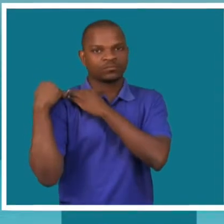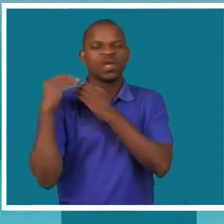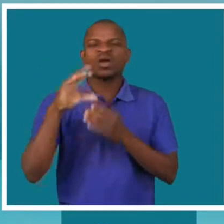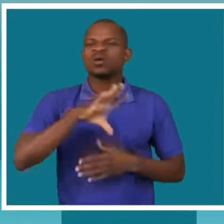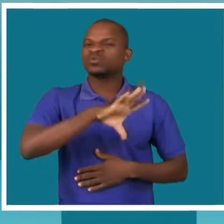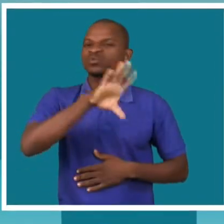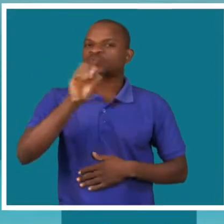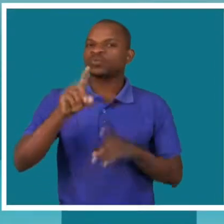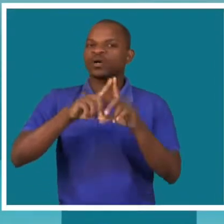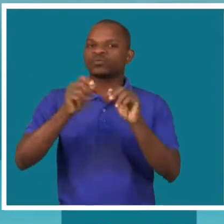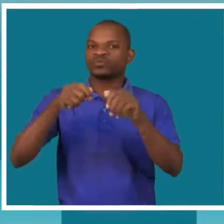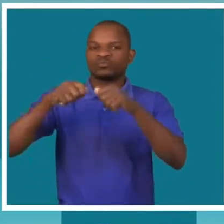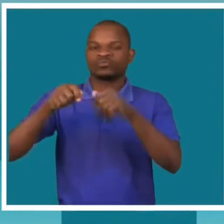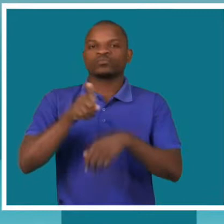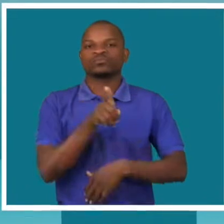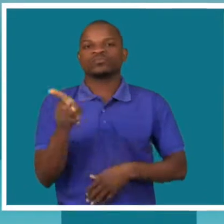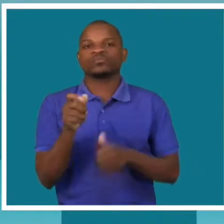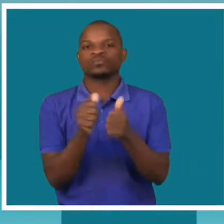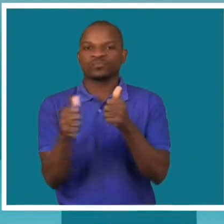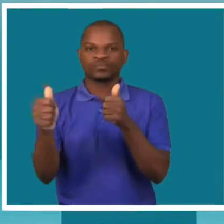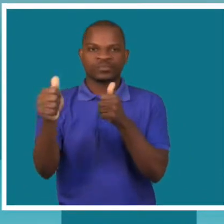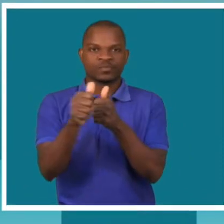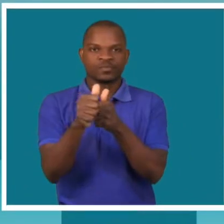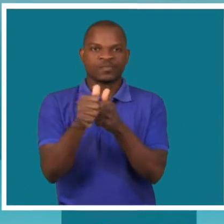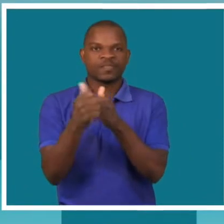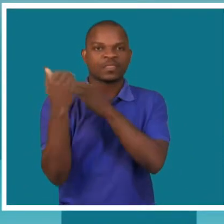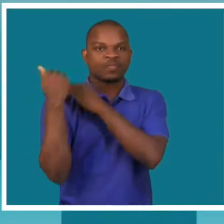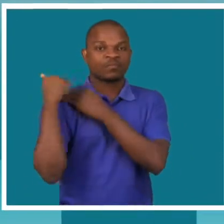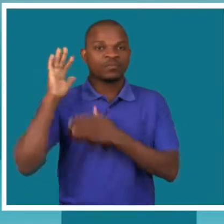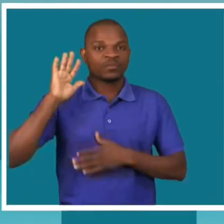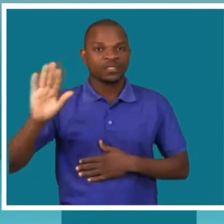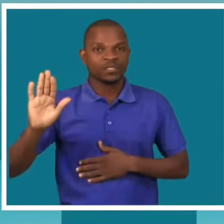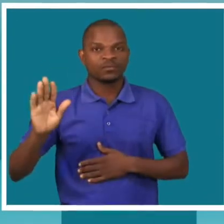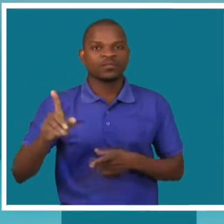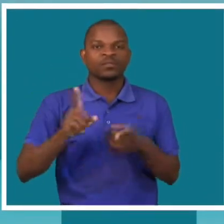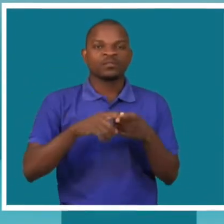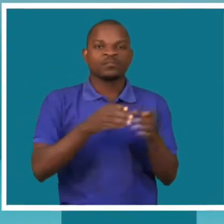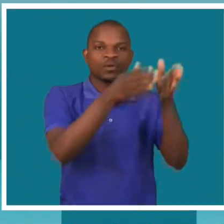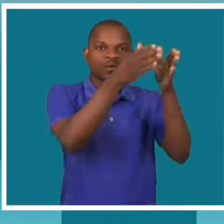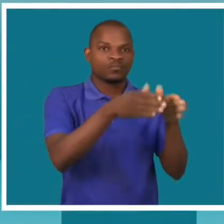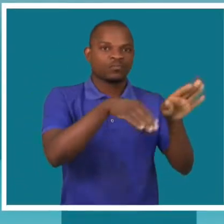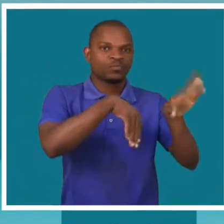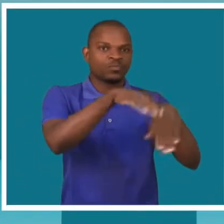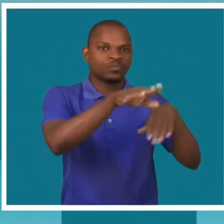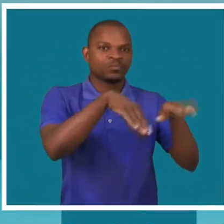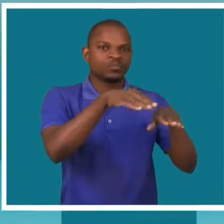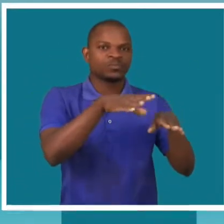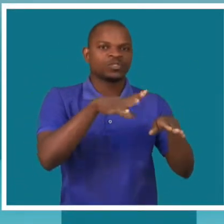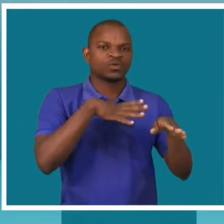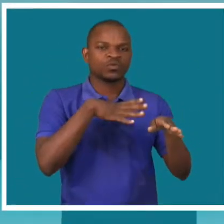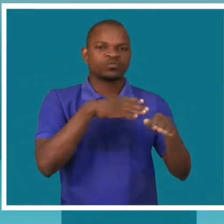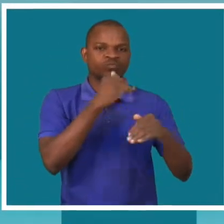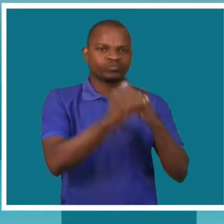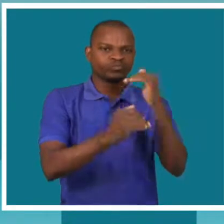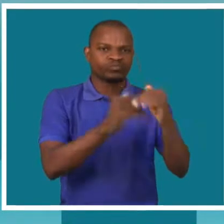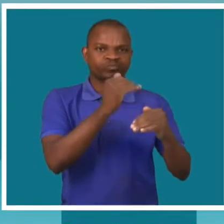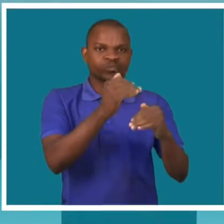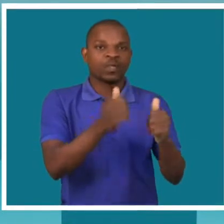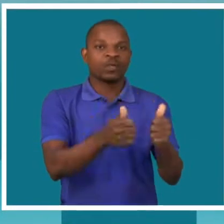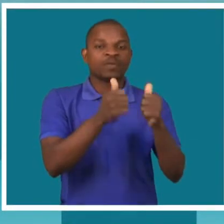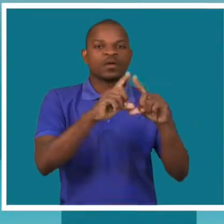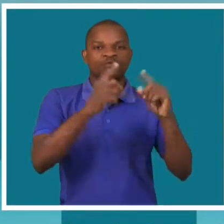Tudo o que tem a ver com o processo administrativo o agente tem que encarregar-se. E quando o jogador tiver aquilo que é uma boa